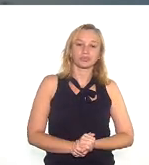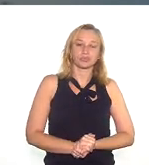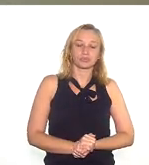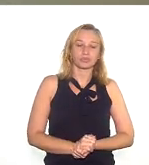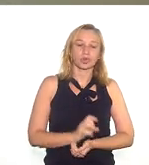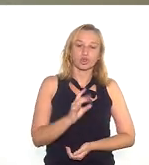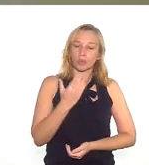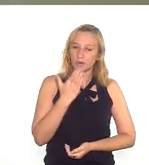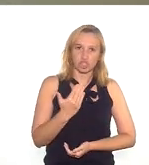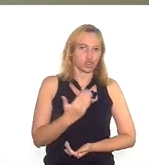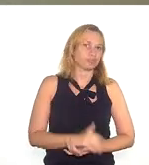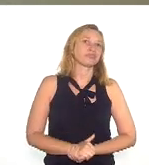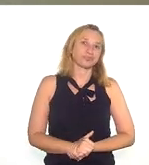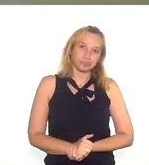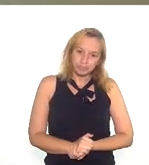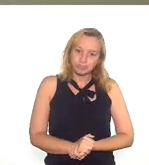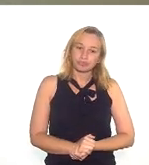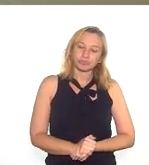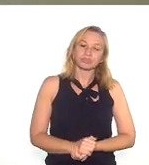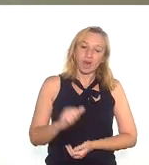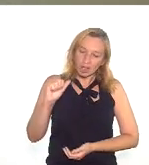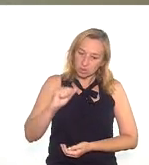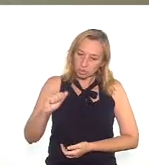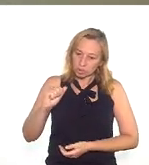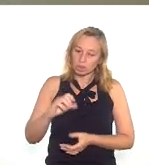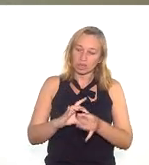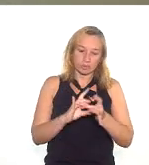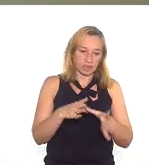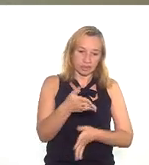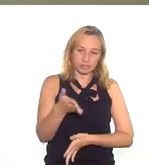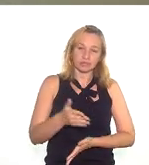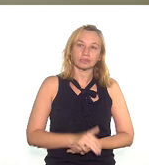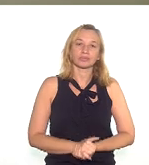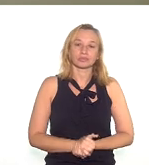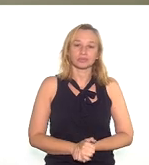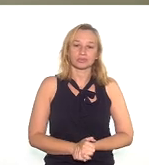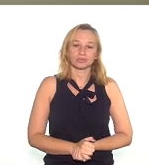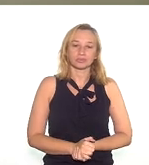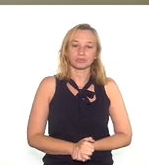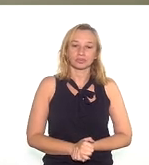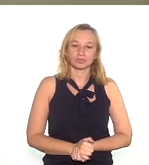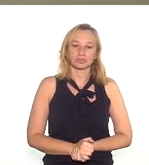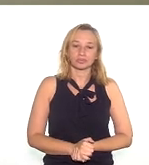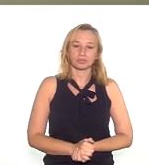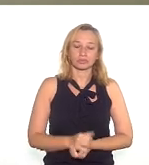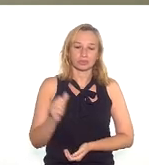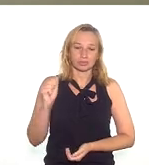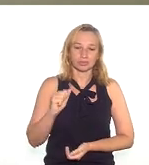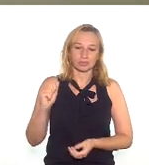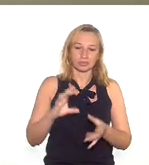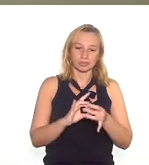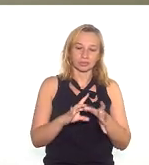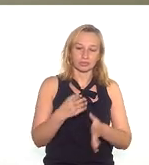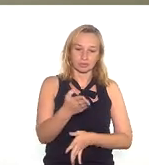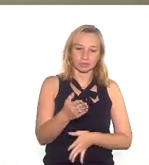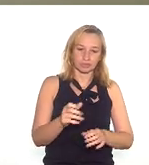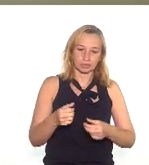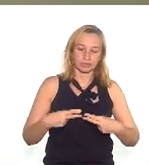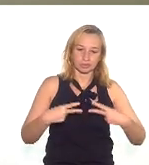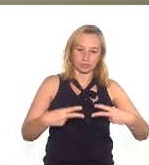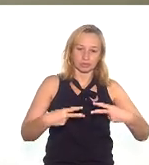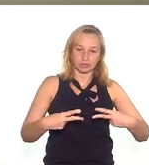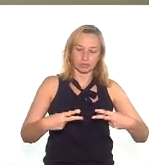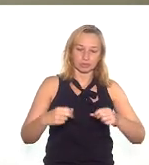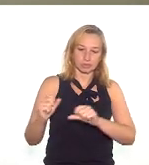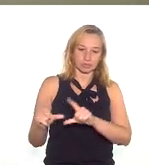É só pedir, e a assessoria vai fazê-lo. Por favor, assessoria, liberar aí o link da